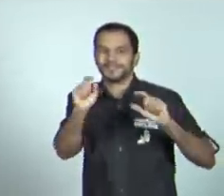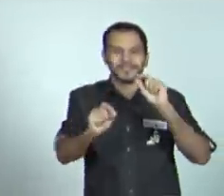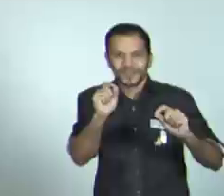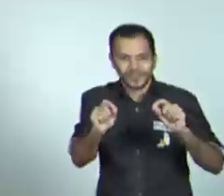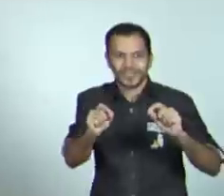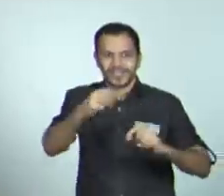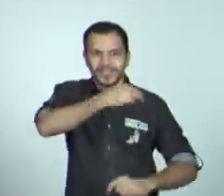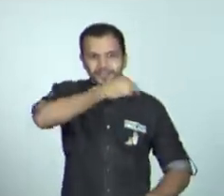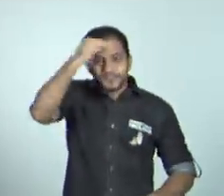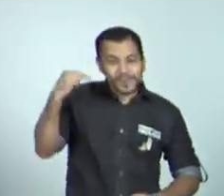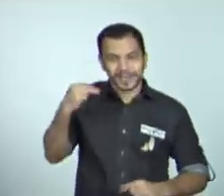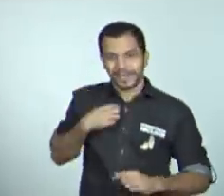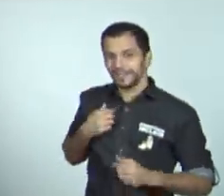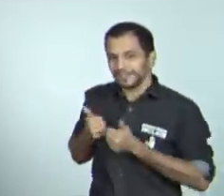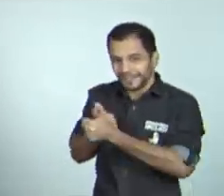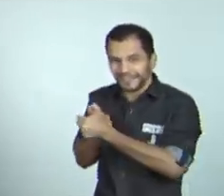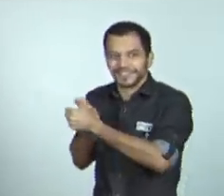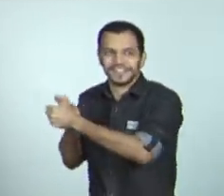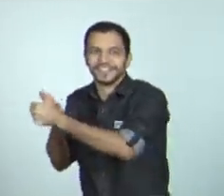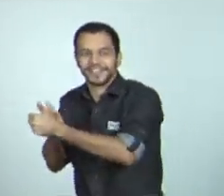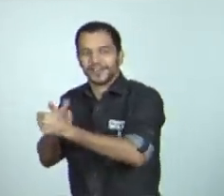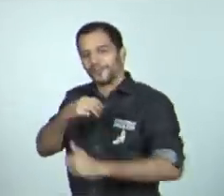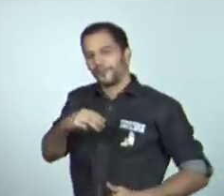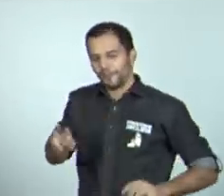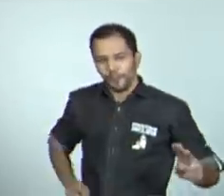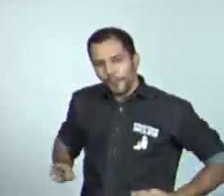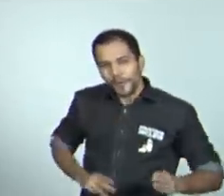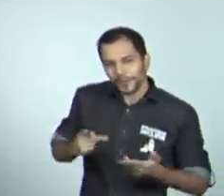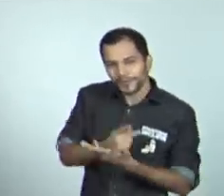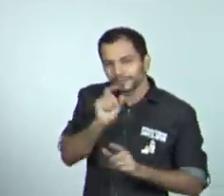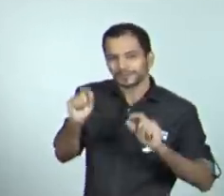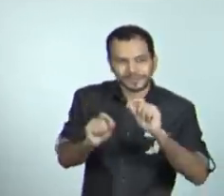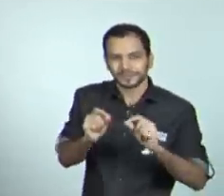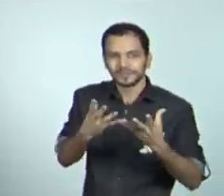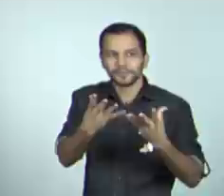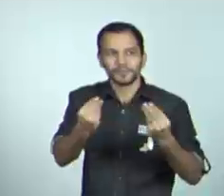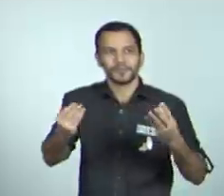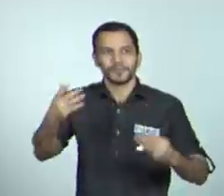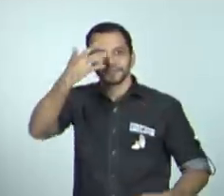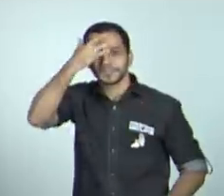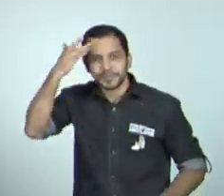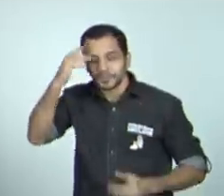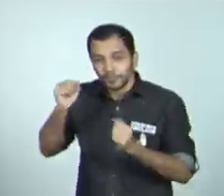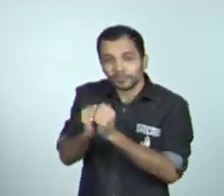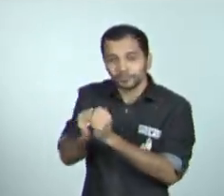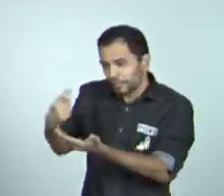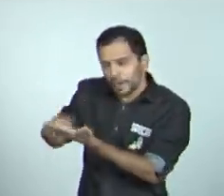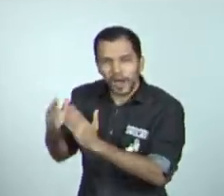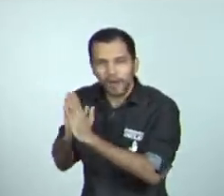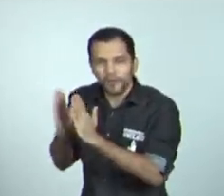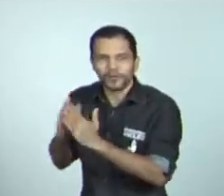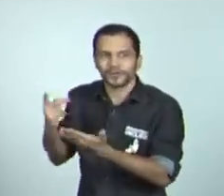maria mãe de joão também chamado marcos onde muita gente se havia reunido e estava orando